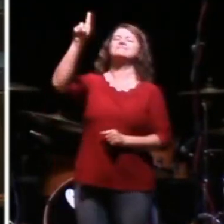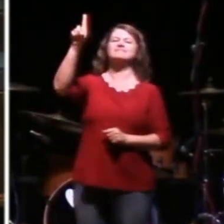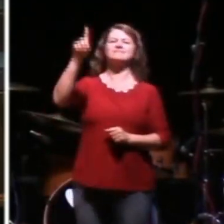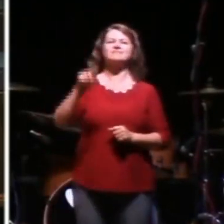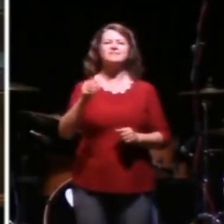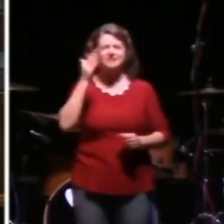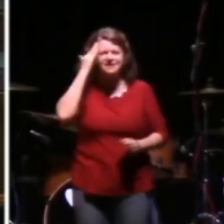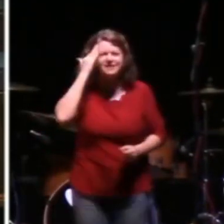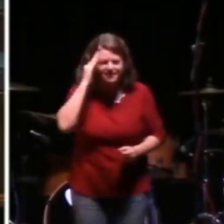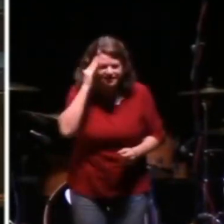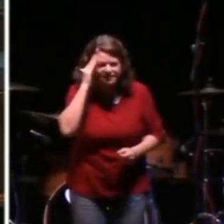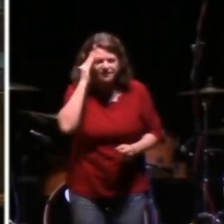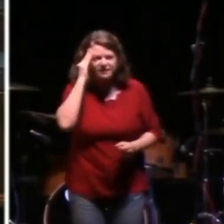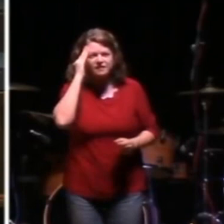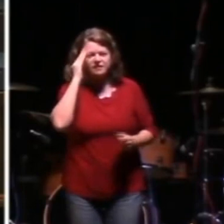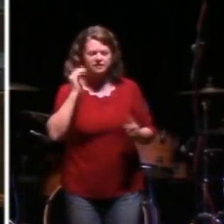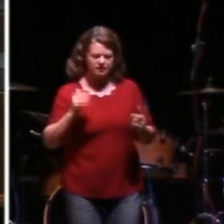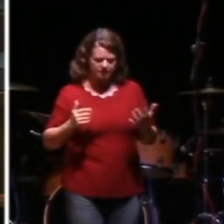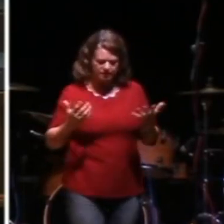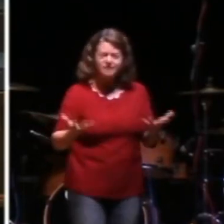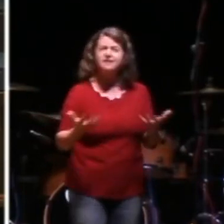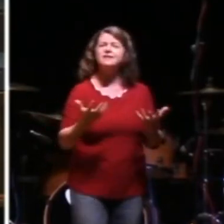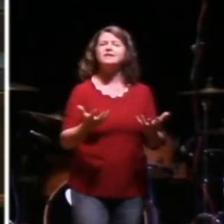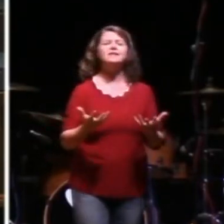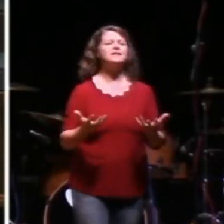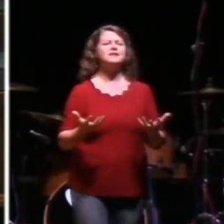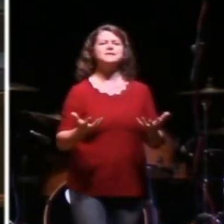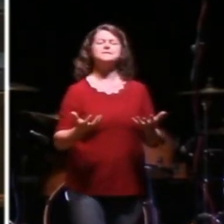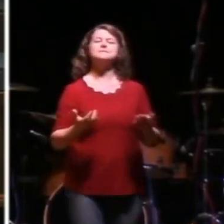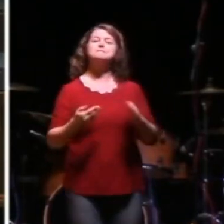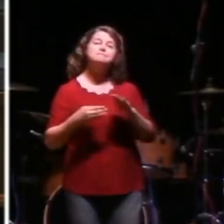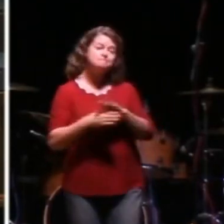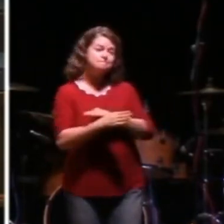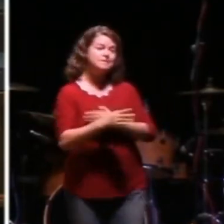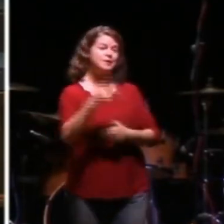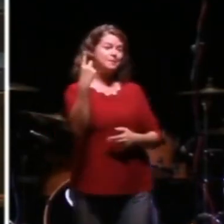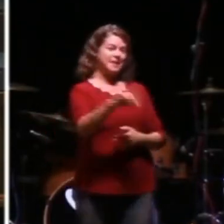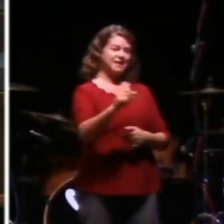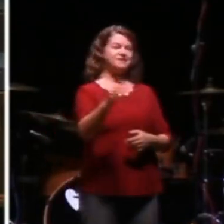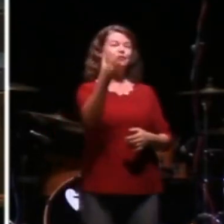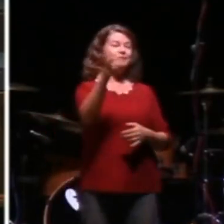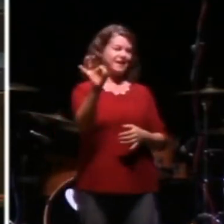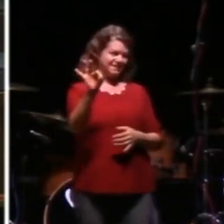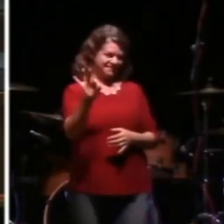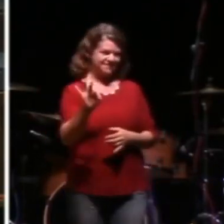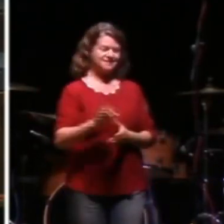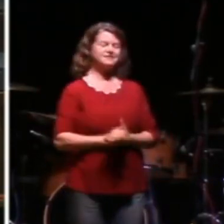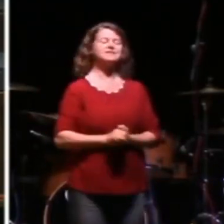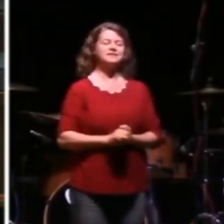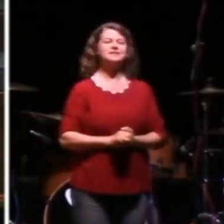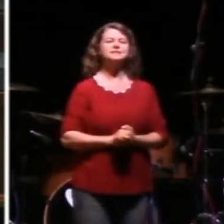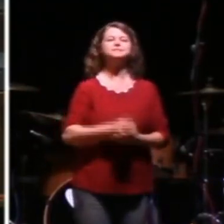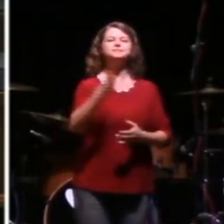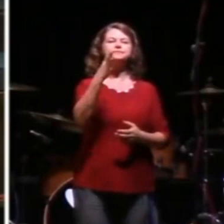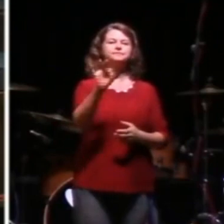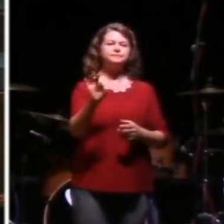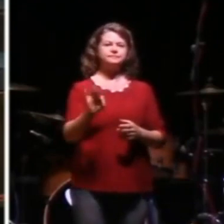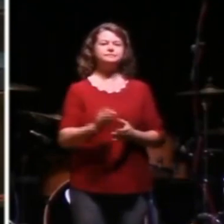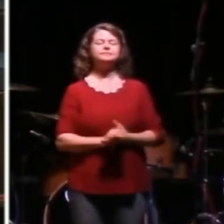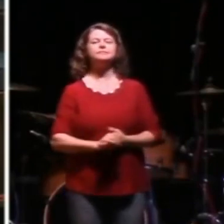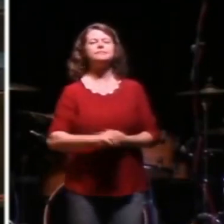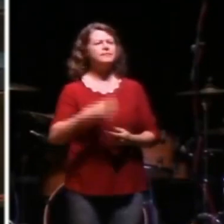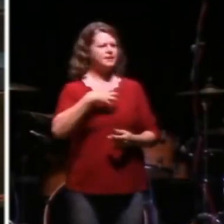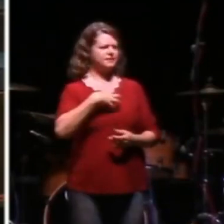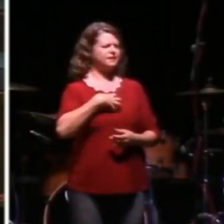você tá entendendo isso eu quero entrar e nas pragas são 10 são dez maneiras de